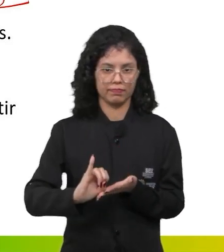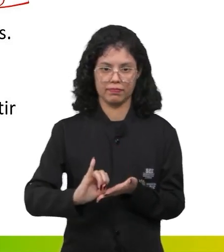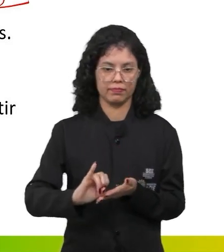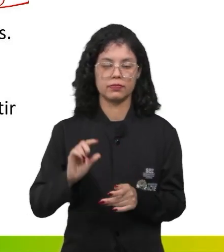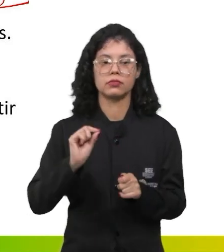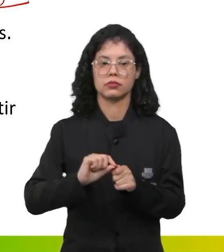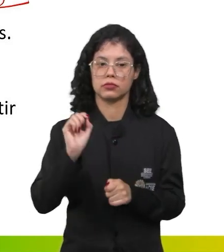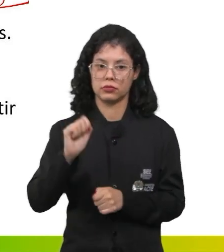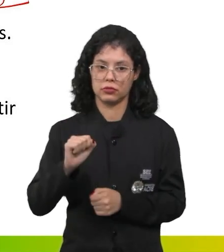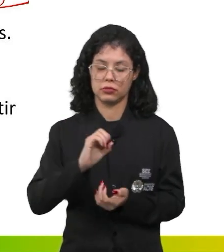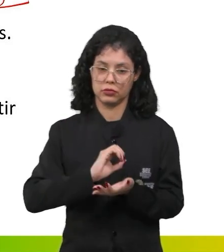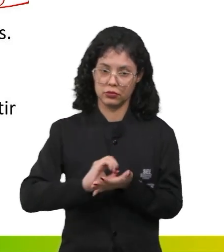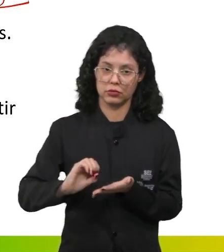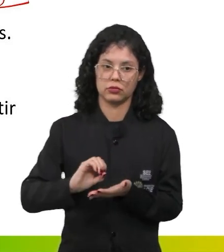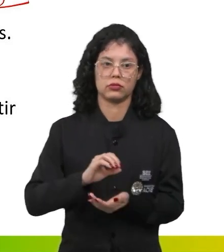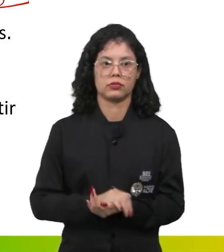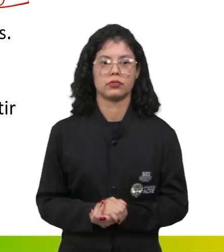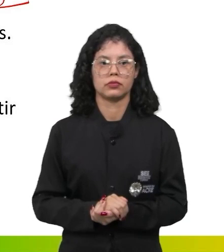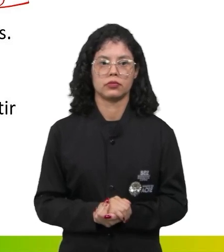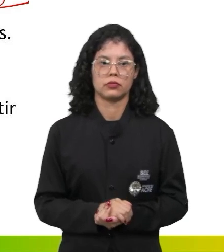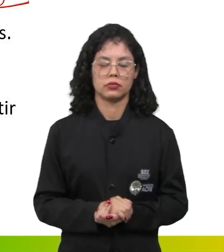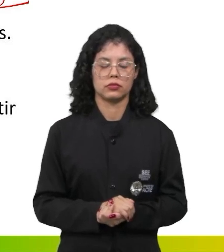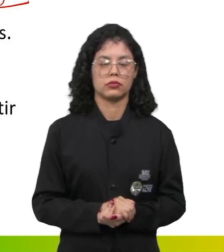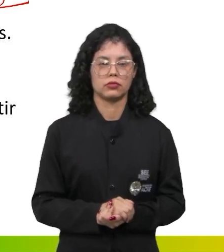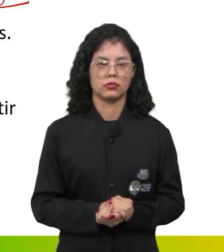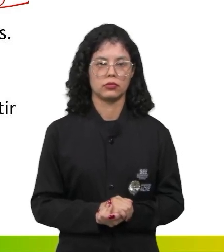inorgânicos, e sim compostos orgânicos.